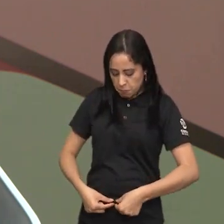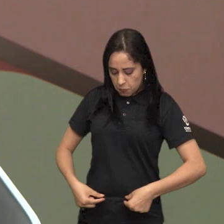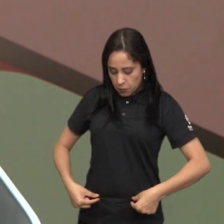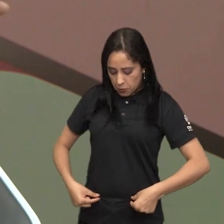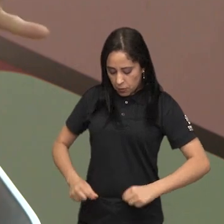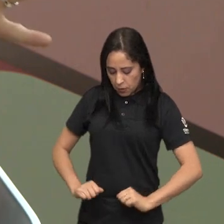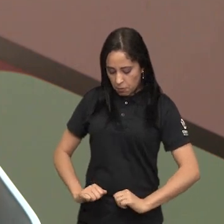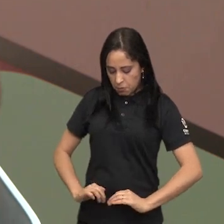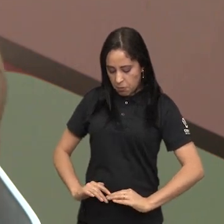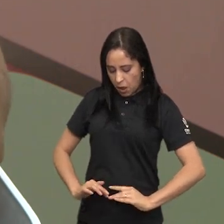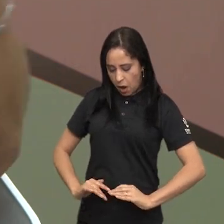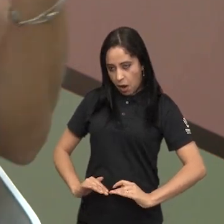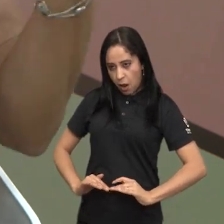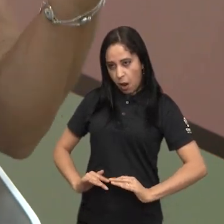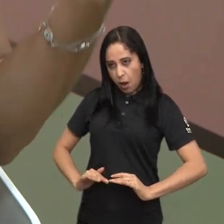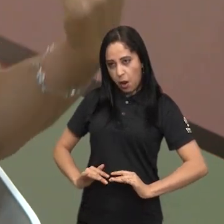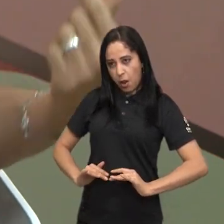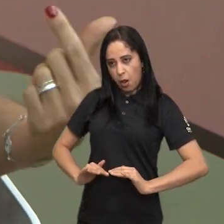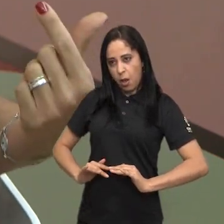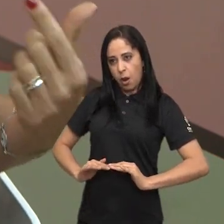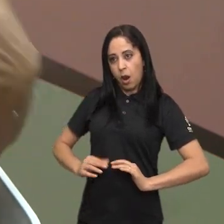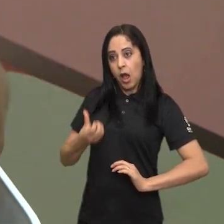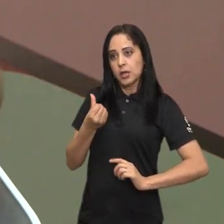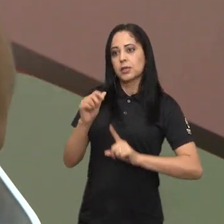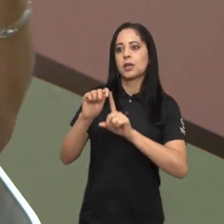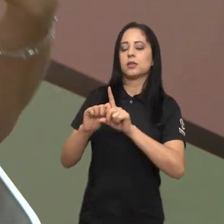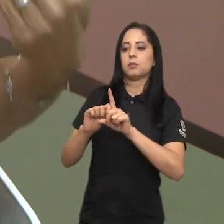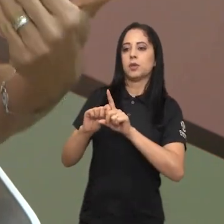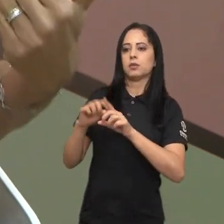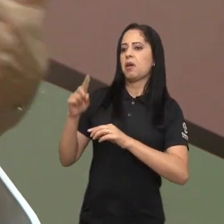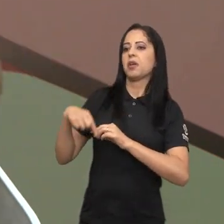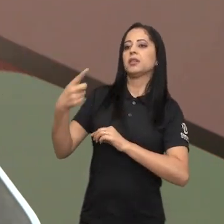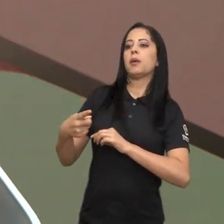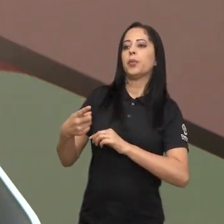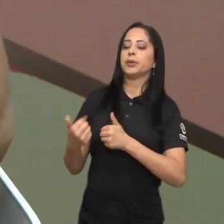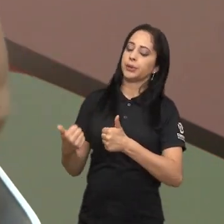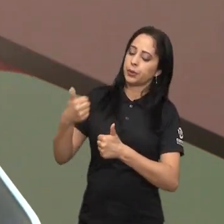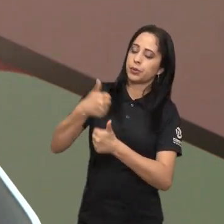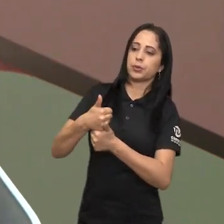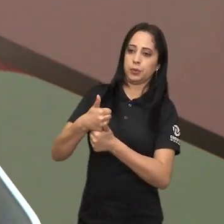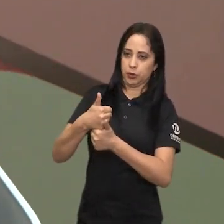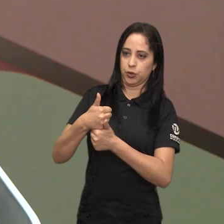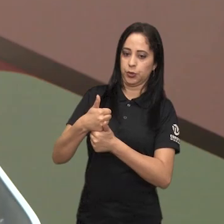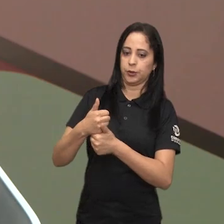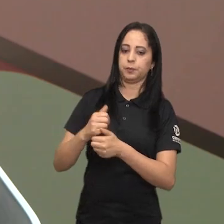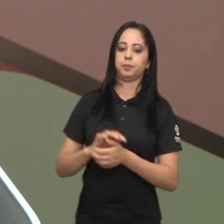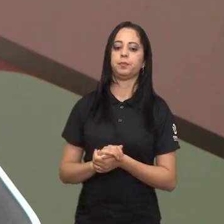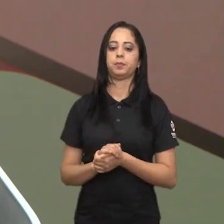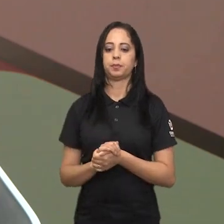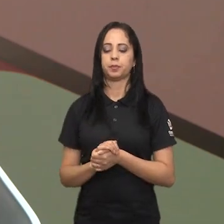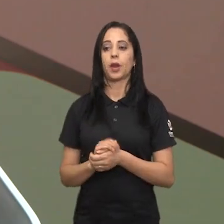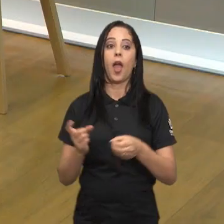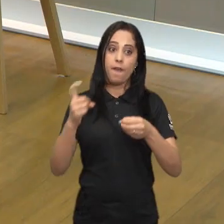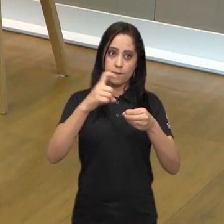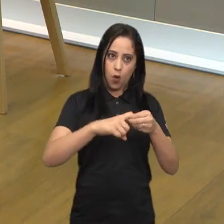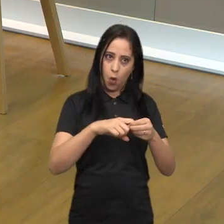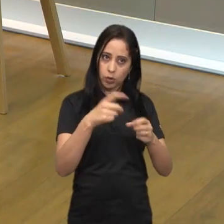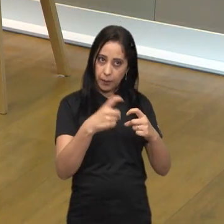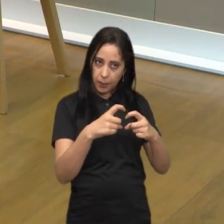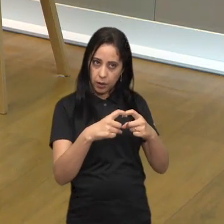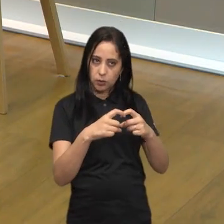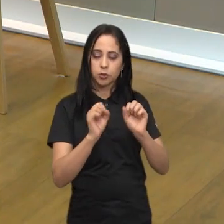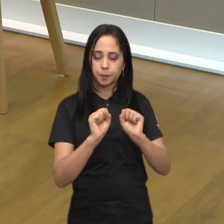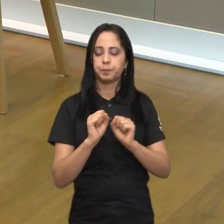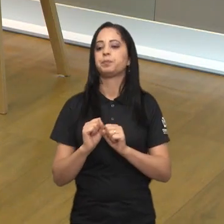para o organismo da mulher durante 6 meses. Depois de 6 meses, a mulher coloca outro implante. Volta no consultório.